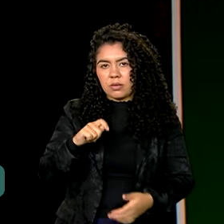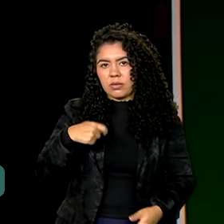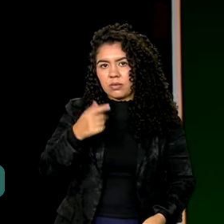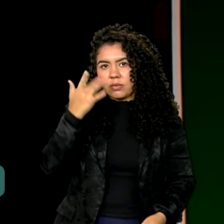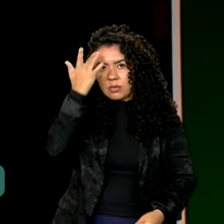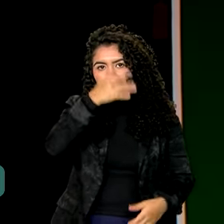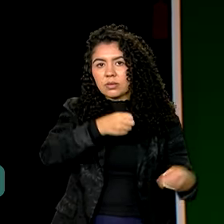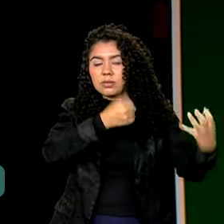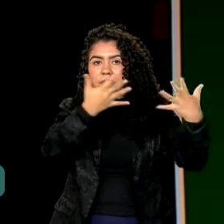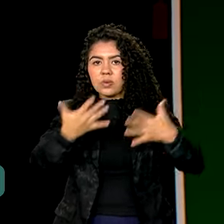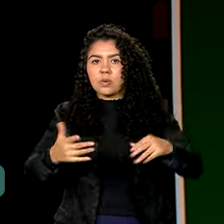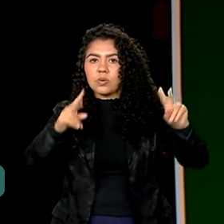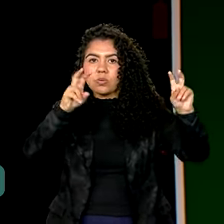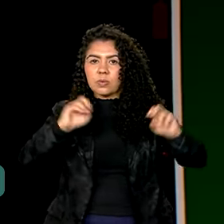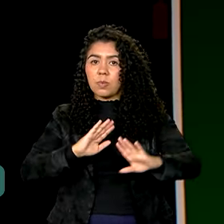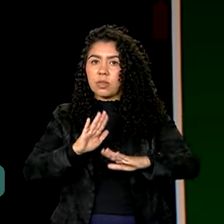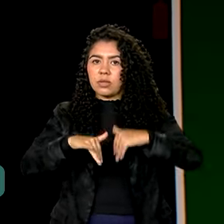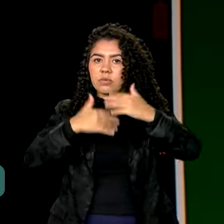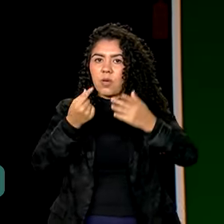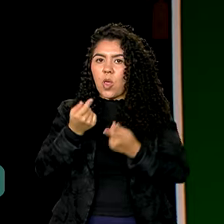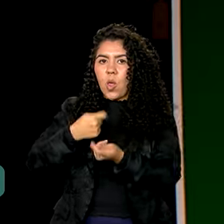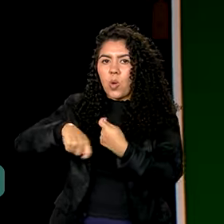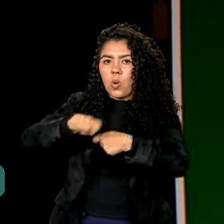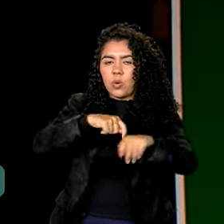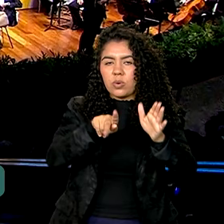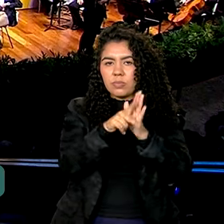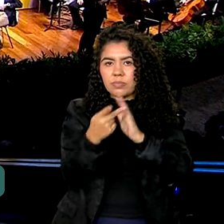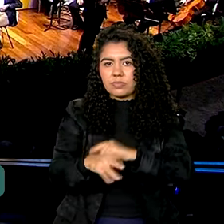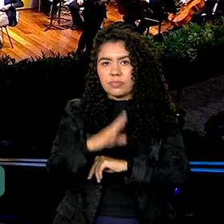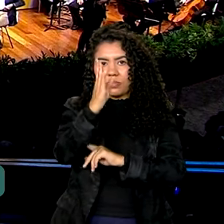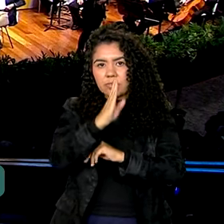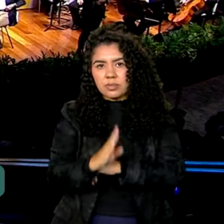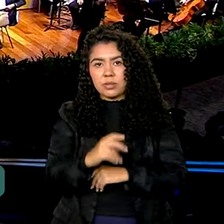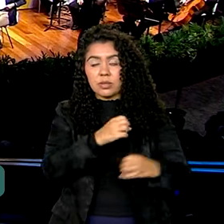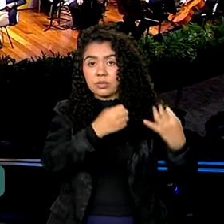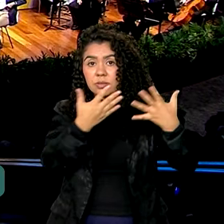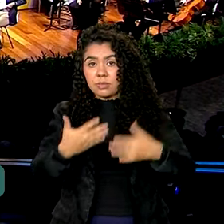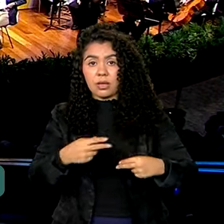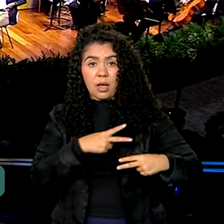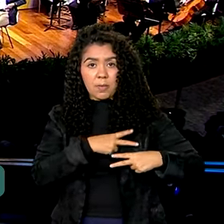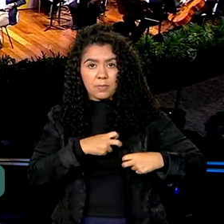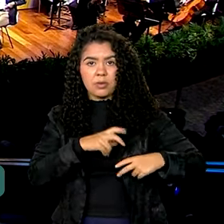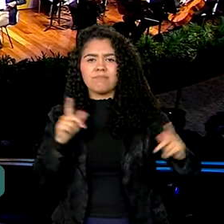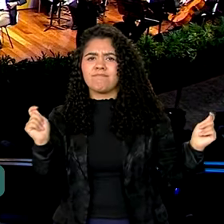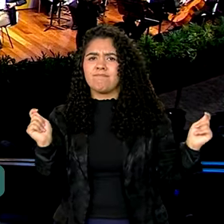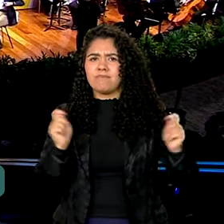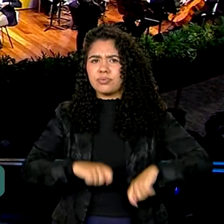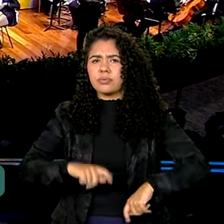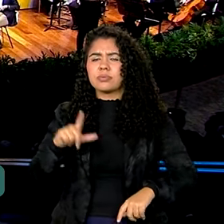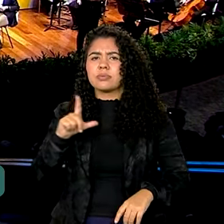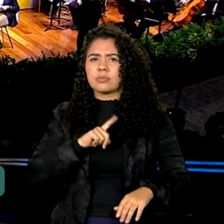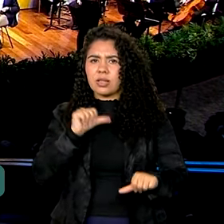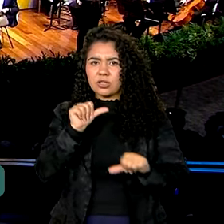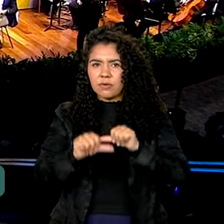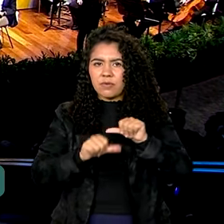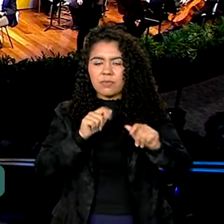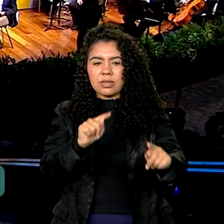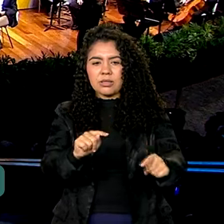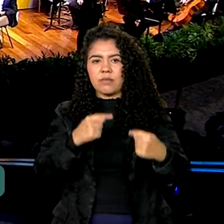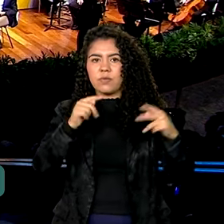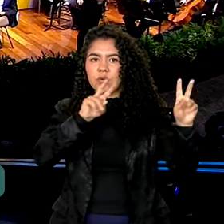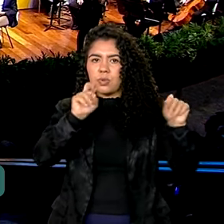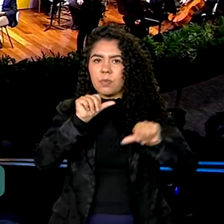do país. Segundo Fernando Haddad, a Petrobras tem o potencial de transformar os desafios das